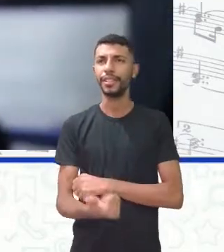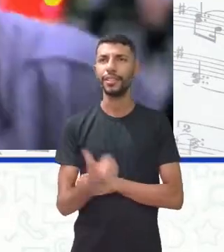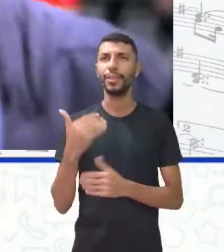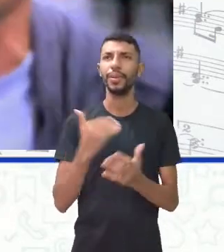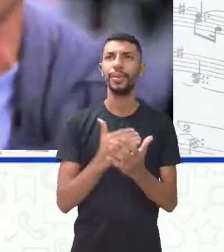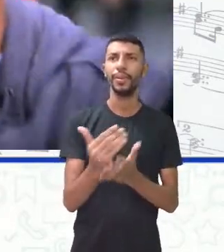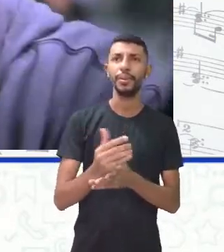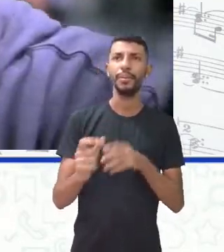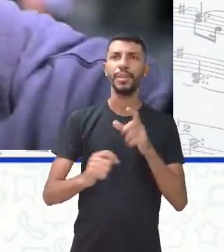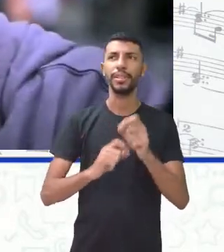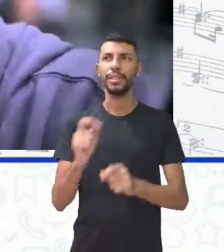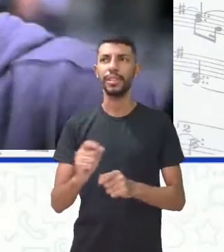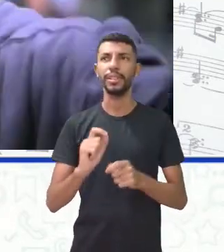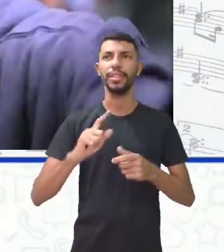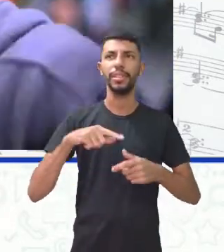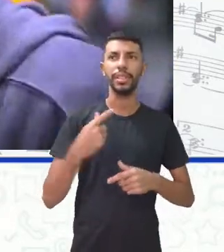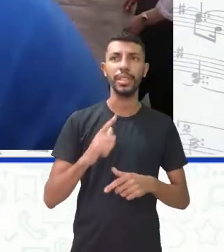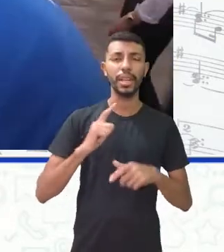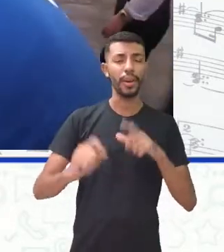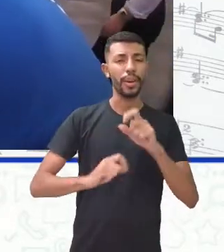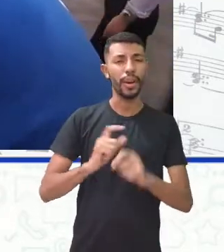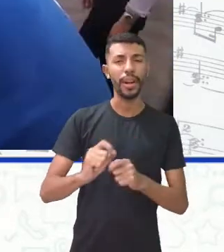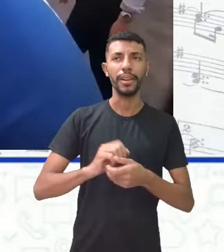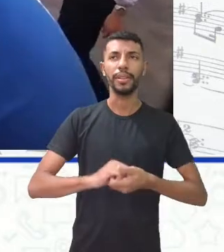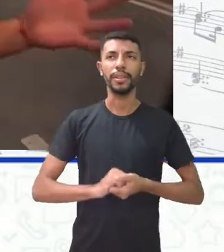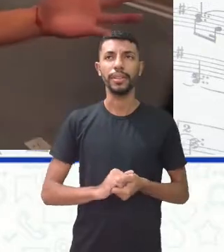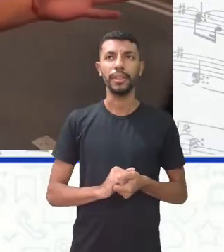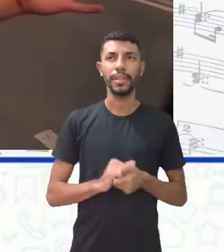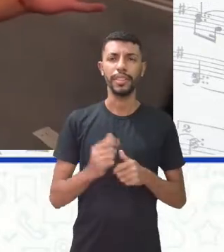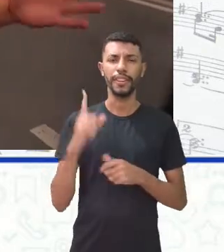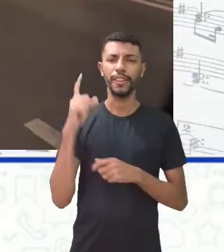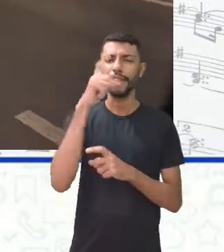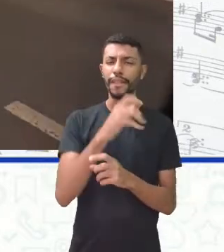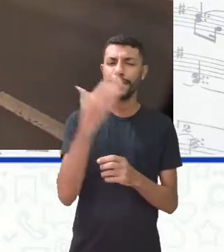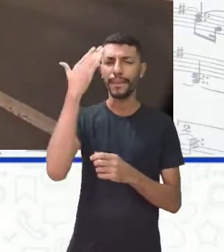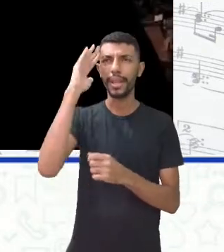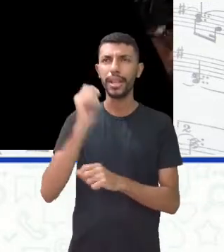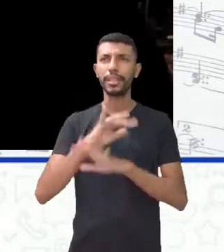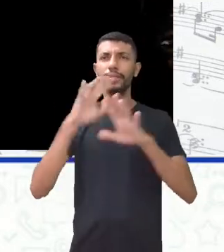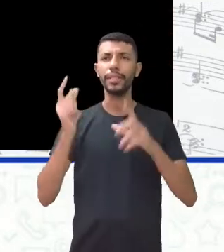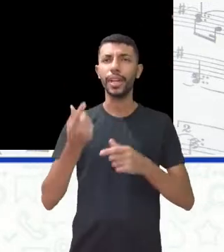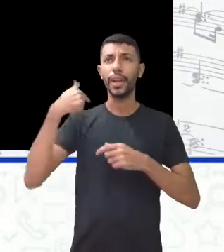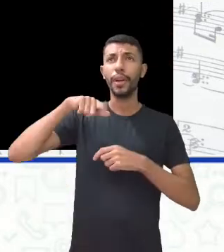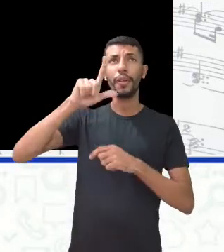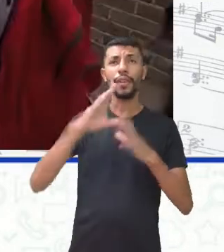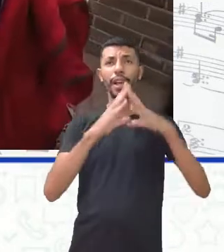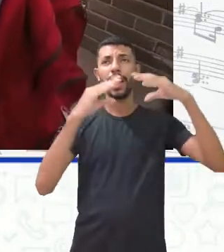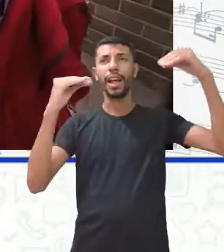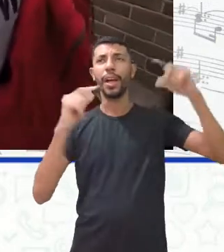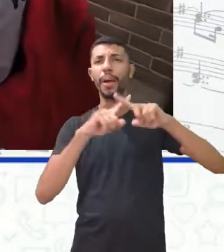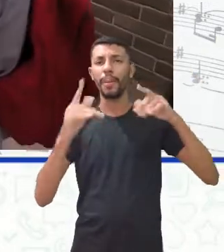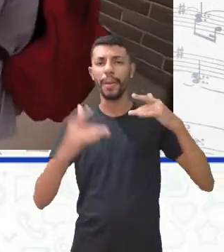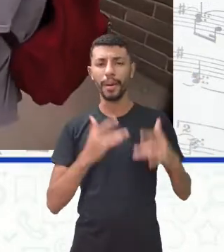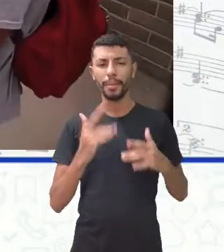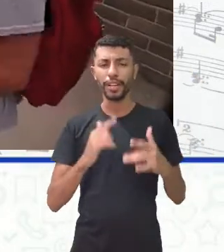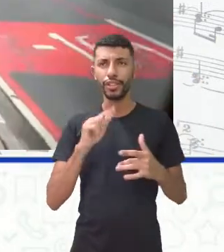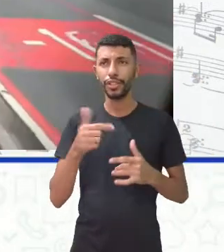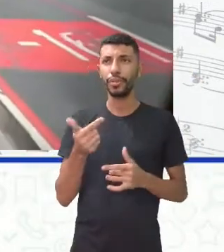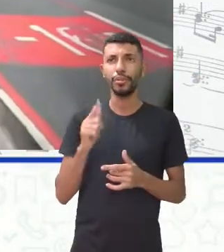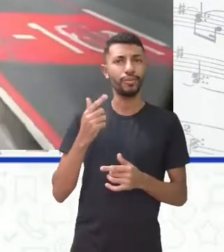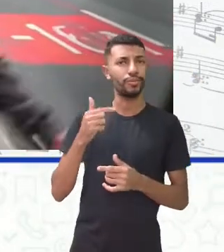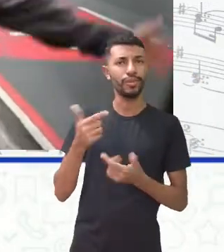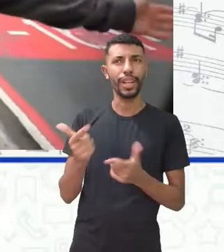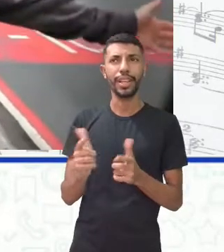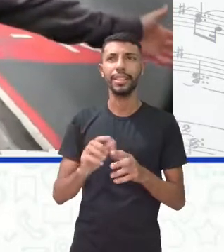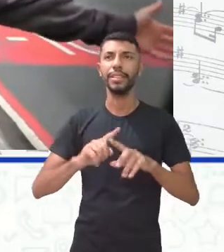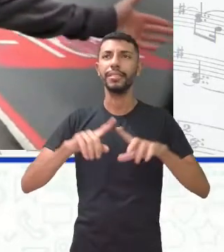é muito touchscreen pra pouco touchscreen. Difícil entender, o homem já foi até a lua, mas a compaixão do mesmo não atravessa nem a rua. Eu me